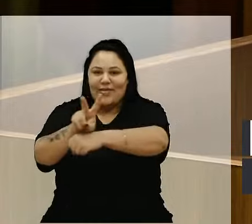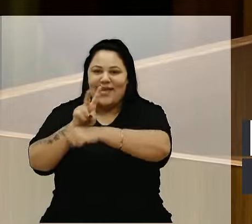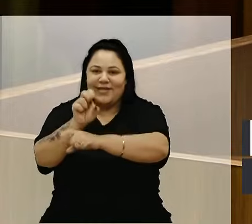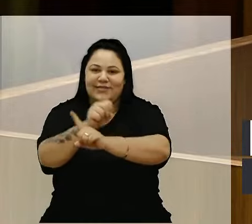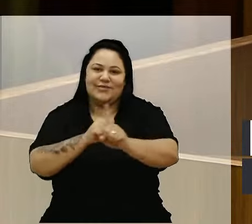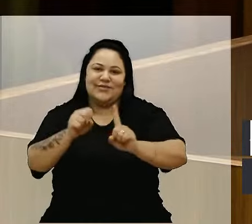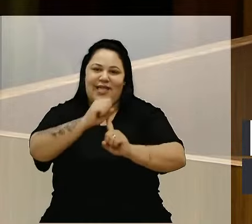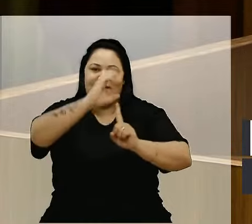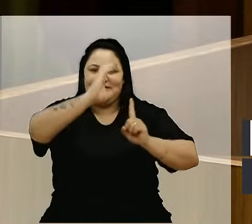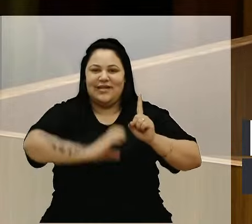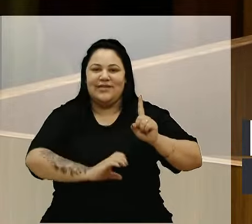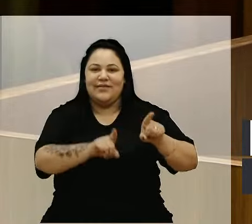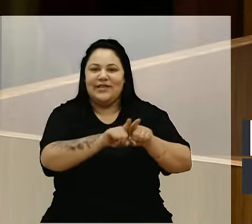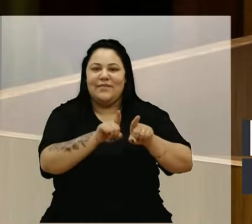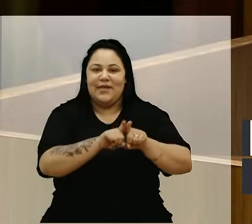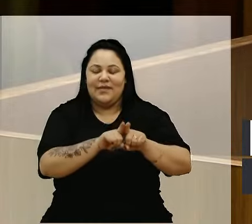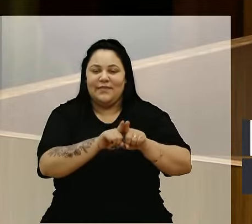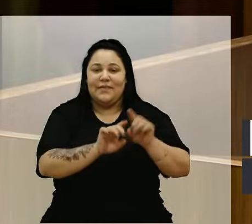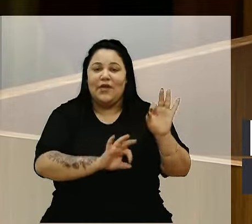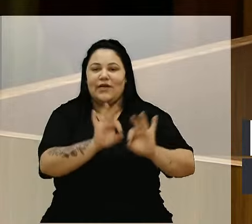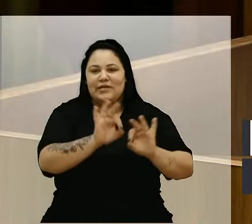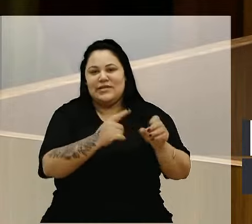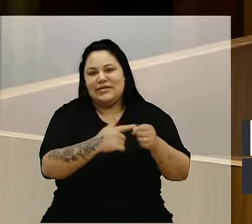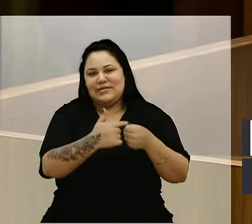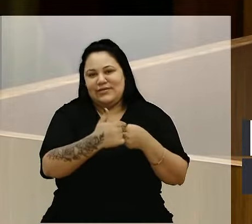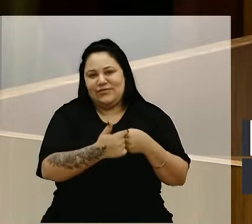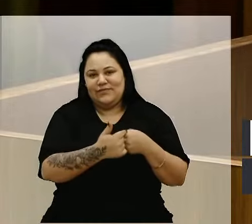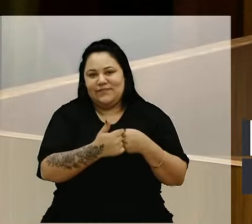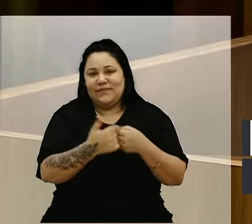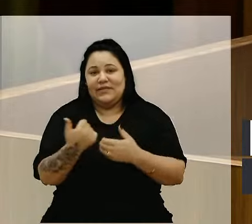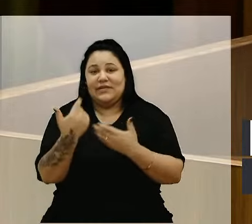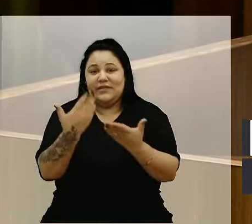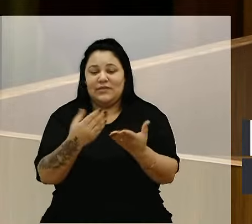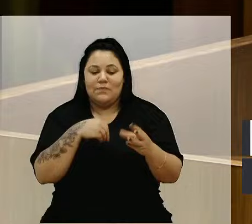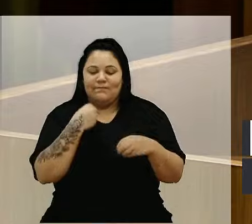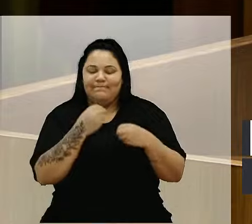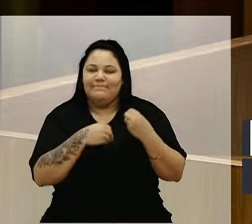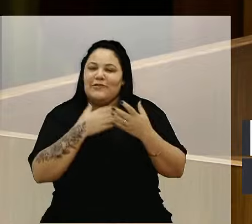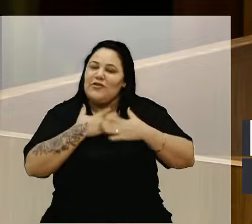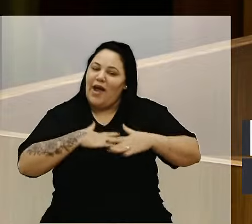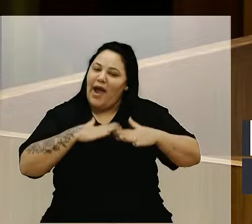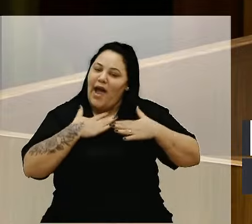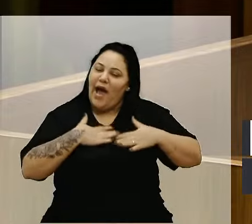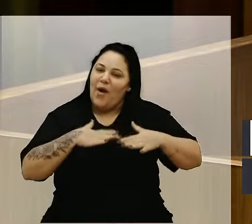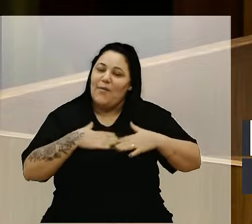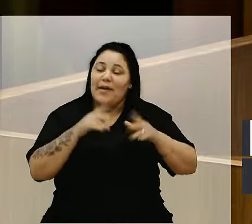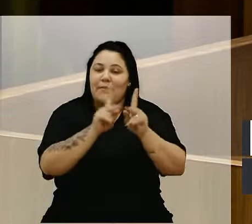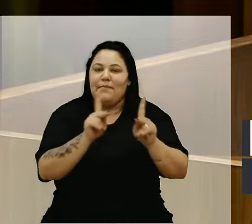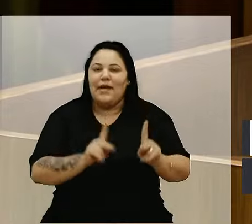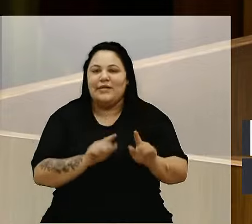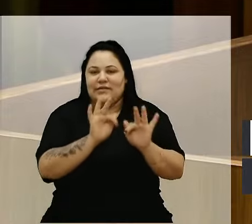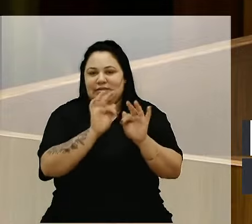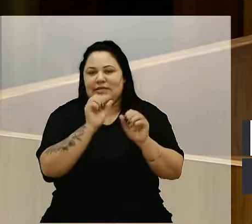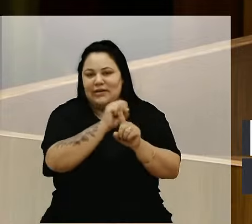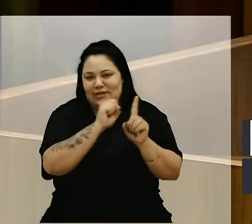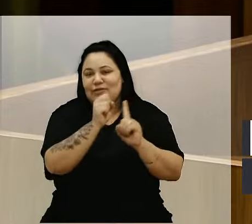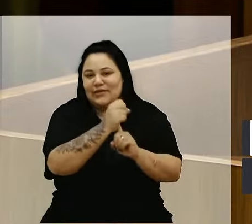na manutenção da ordem pública, proporcionando uma sensação de tranquilidade e paz na sociedade. É o que a